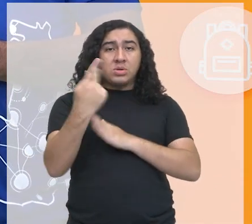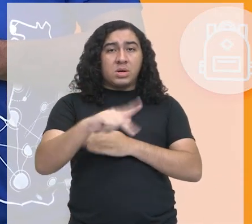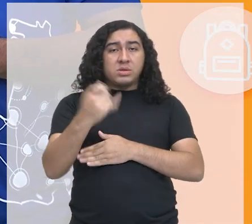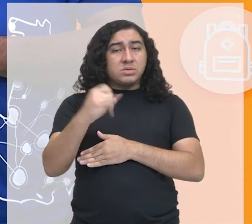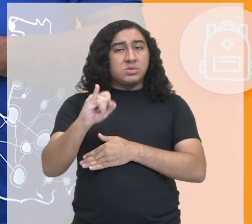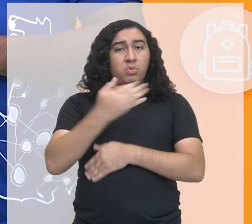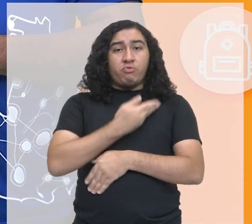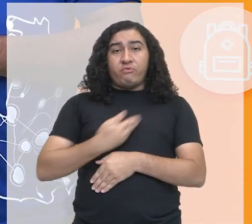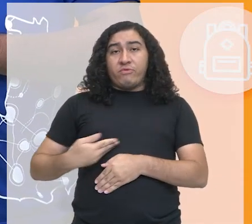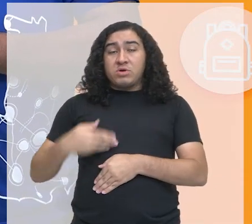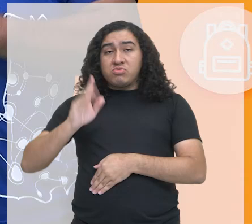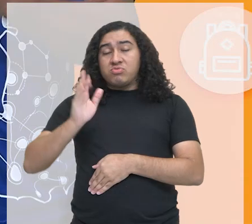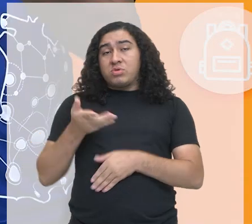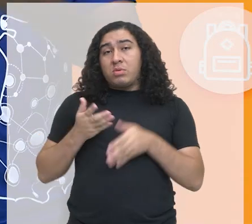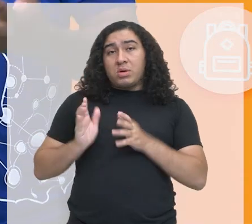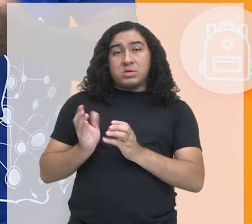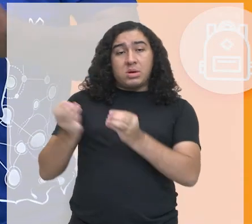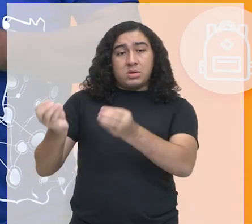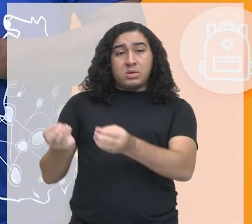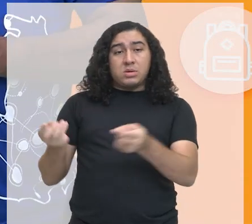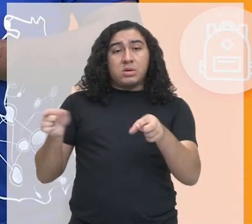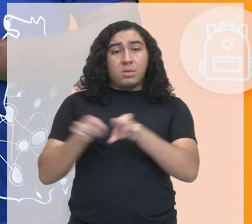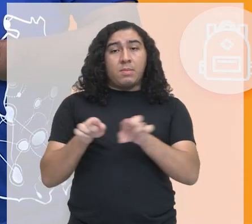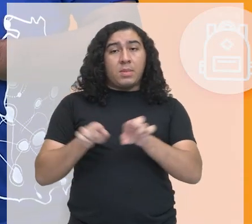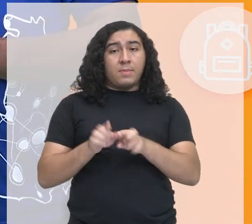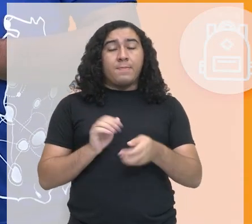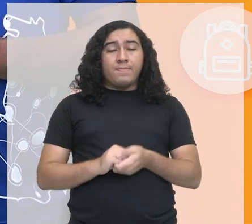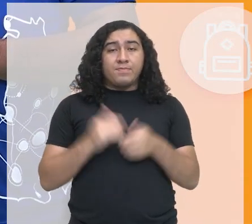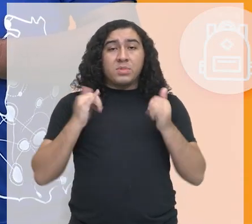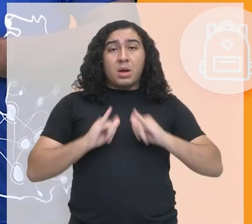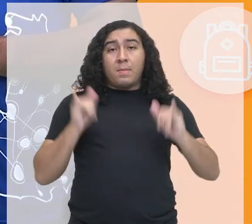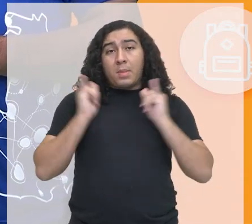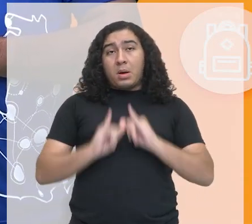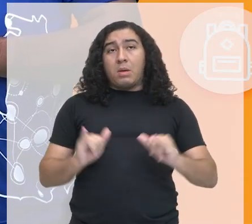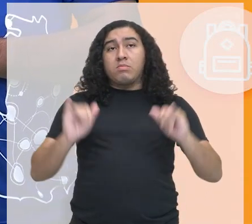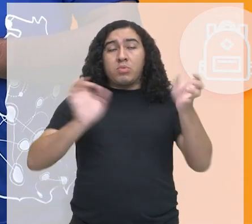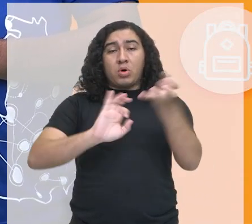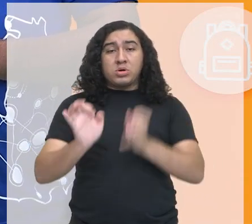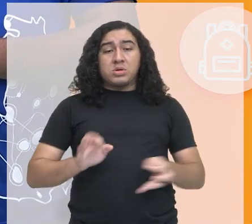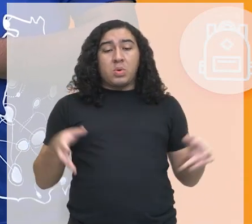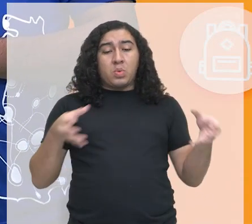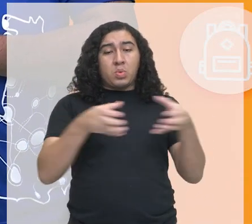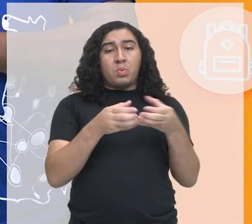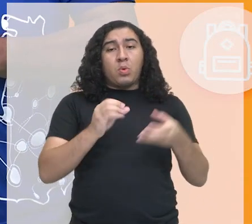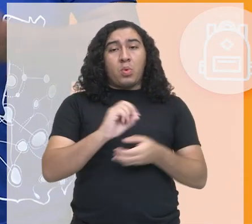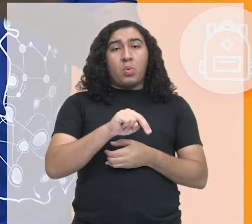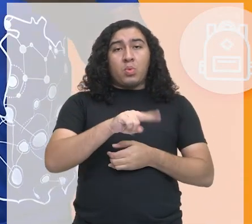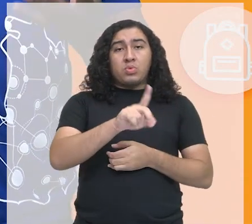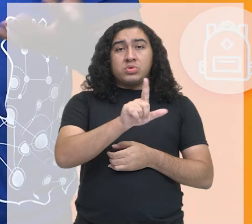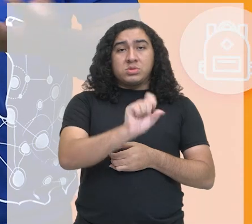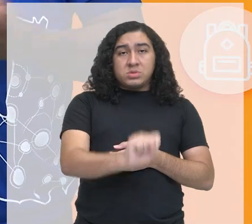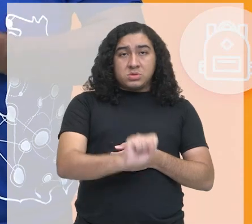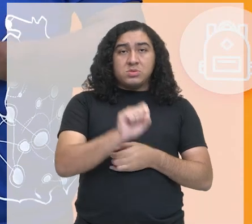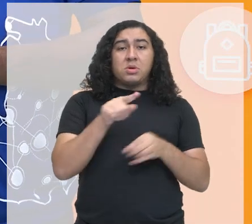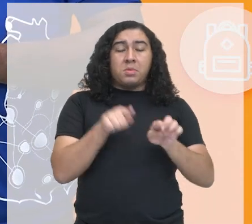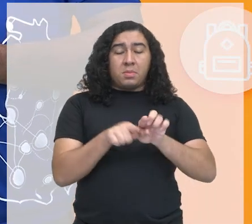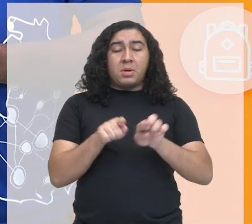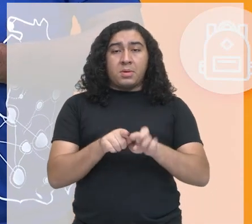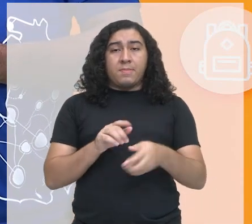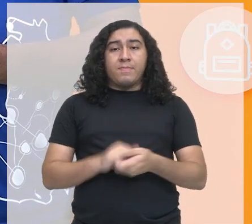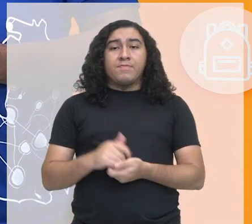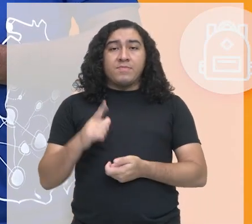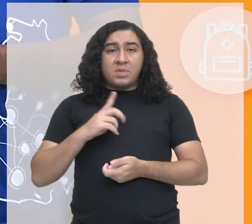lesados, né? Com campanhas, organizações, né, não governamentais, que são as ONGs, que